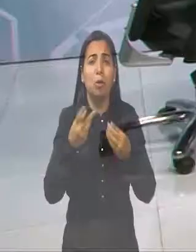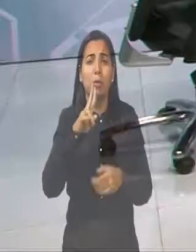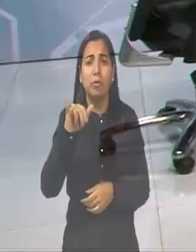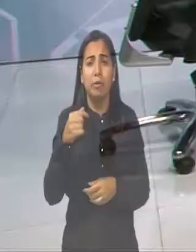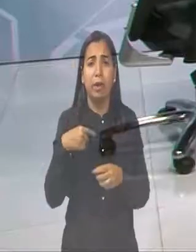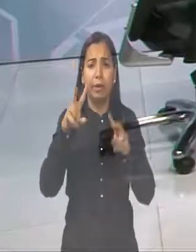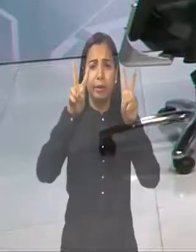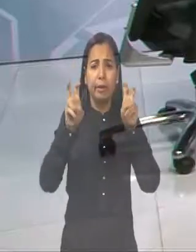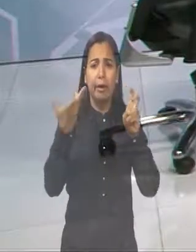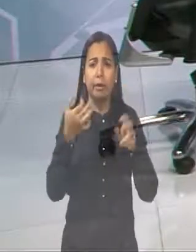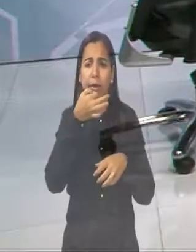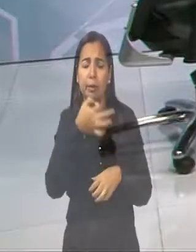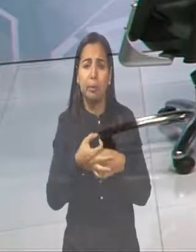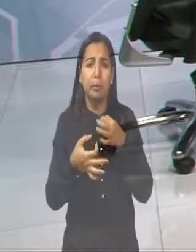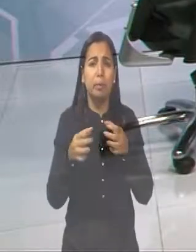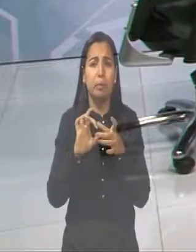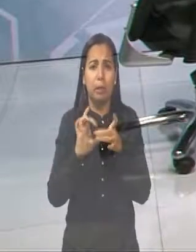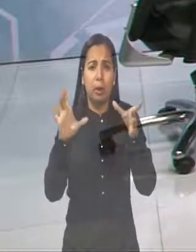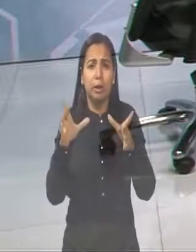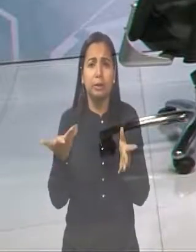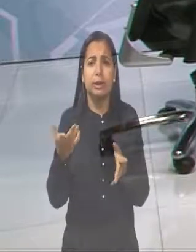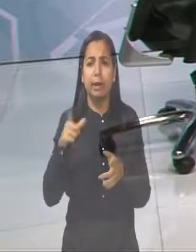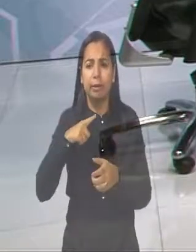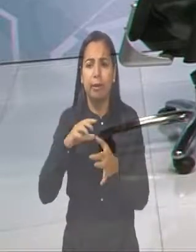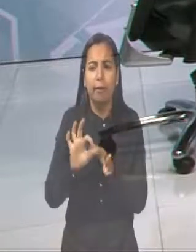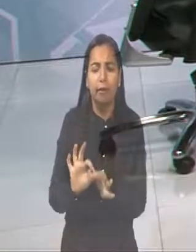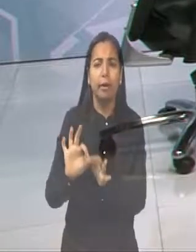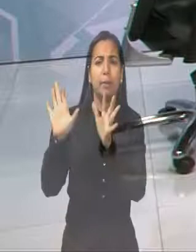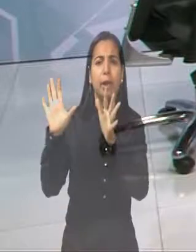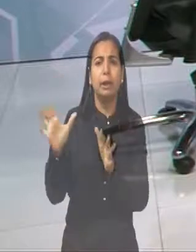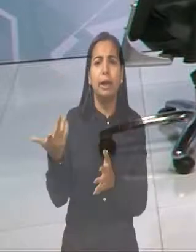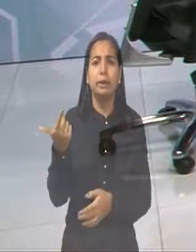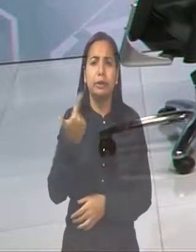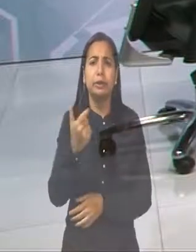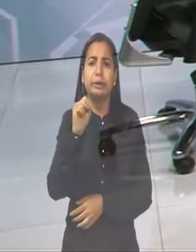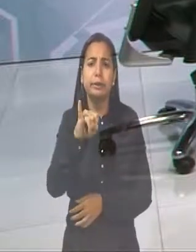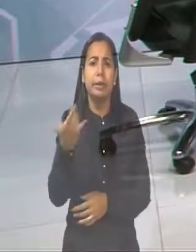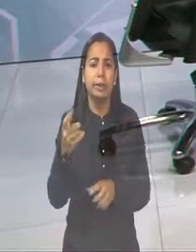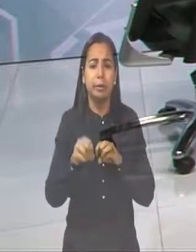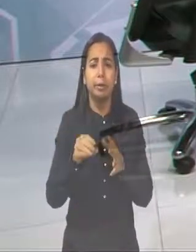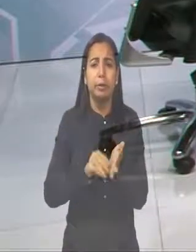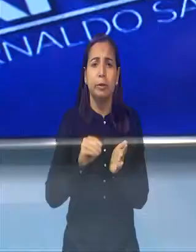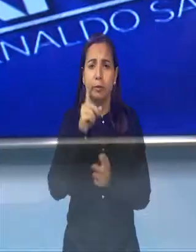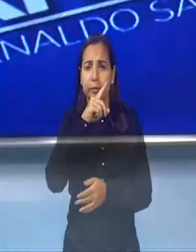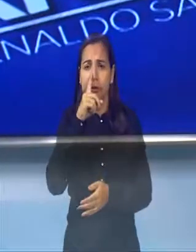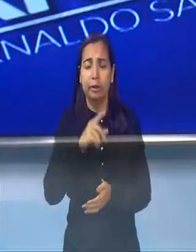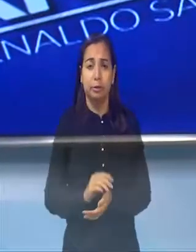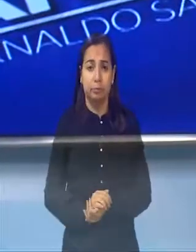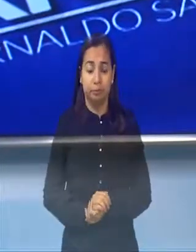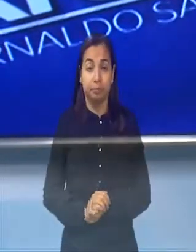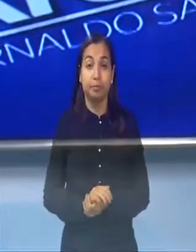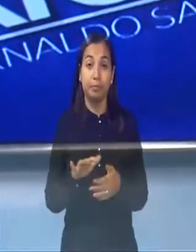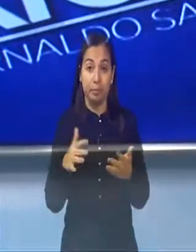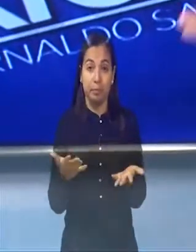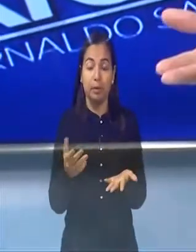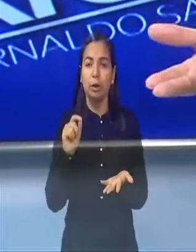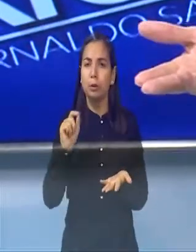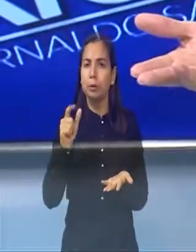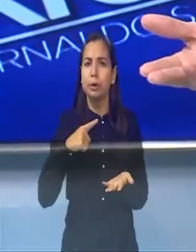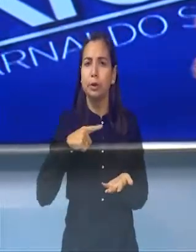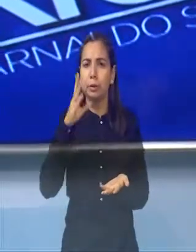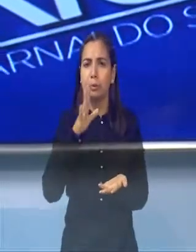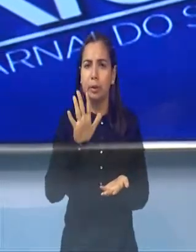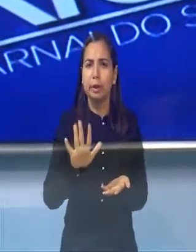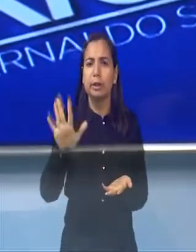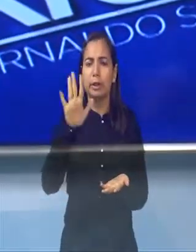se não tem educação? Eu tenho dito que se a desigualdade econômica e social do Brasil é tão abissal como é, e a gente